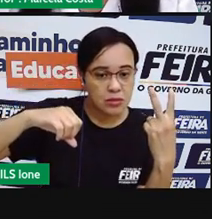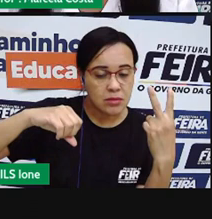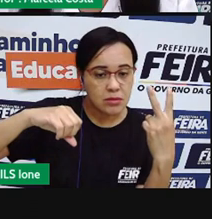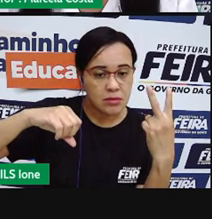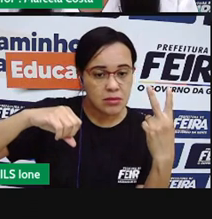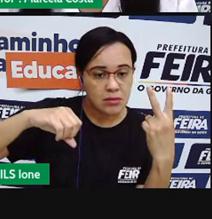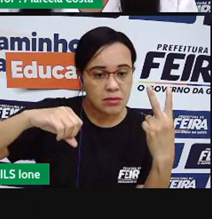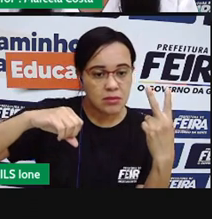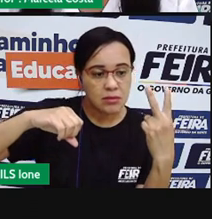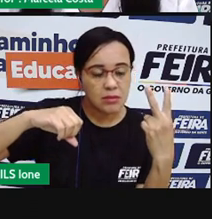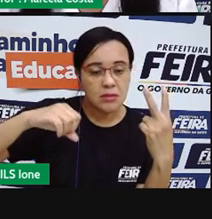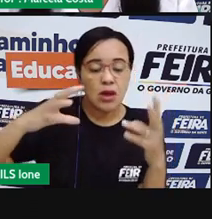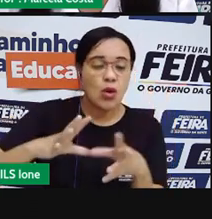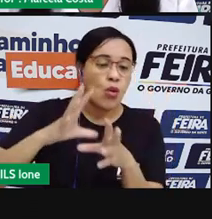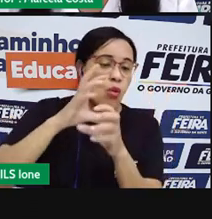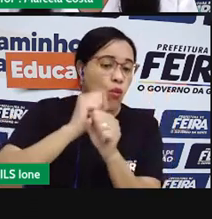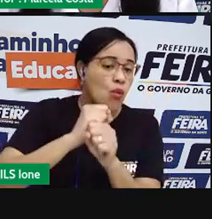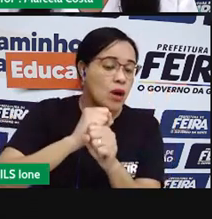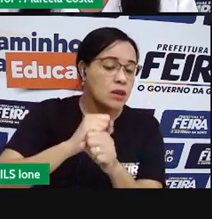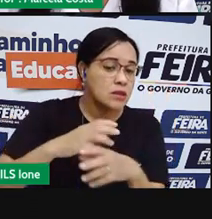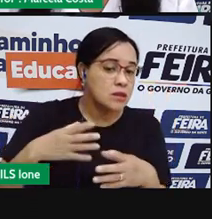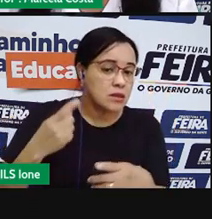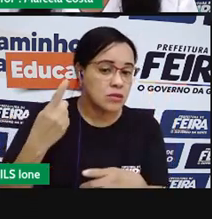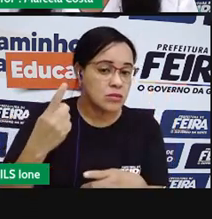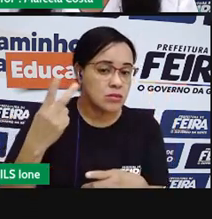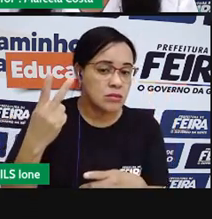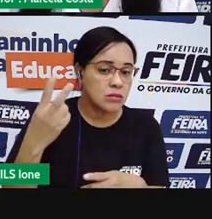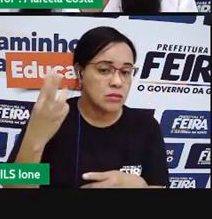Vamos ver quantas maçãs ficou?